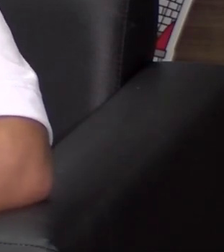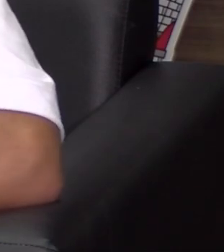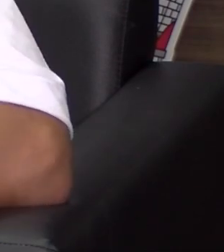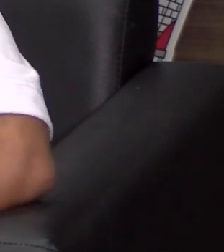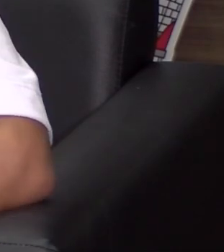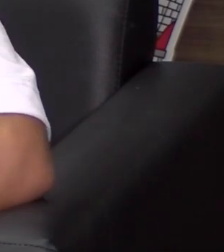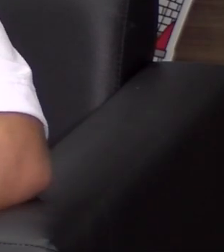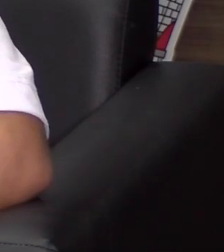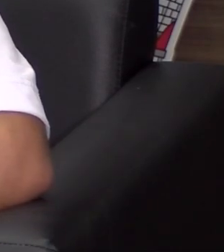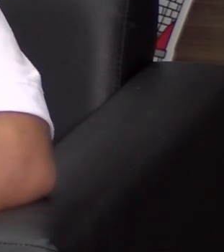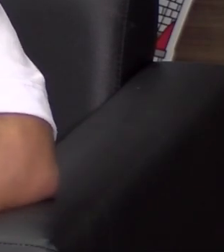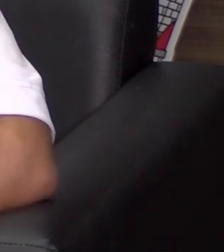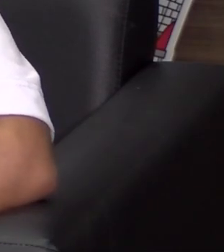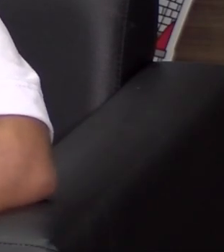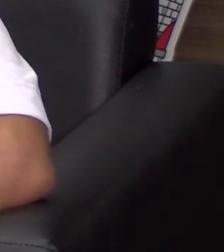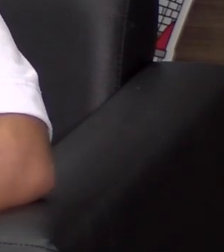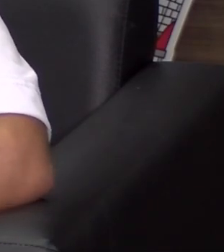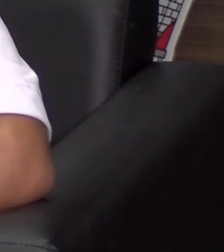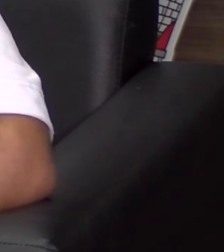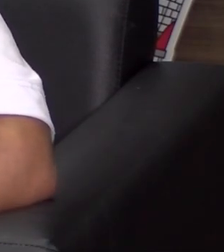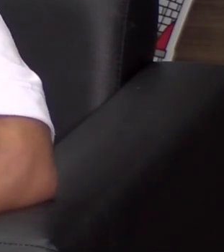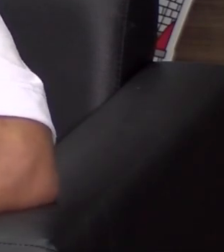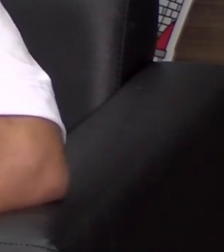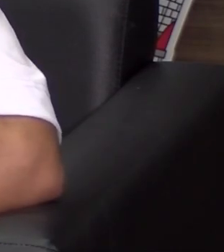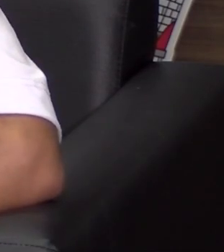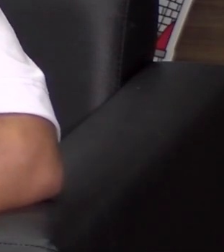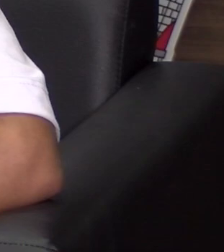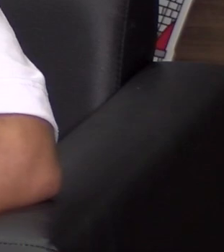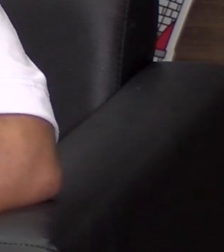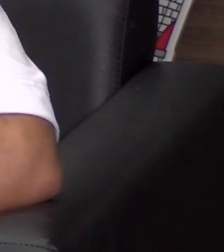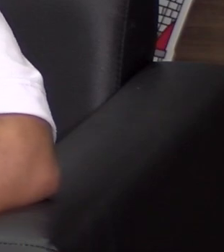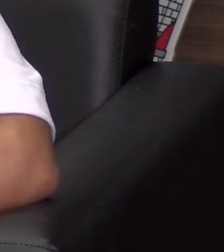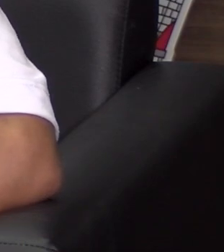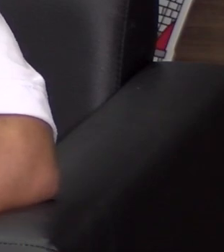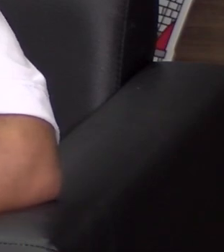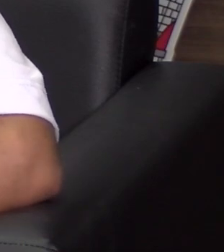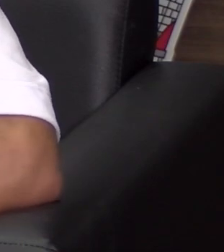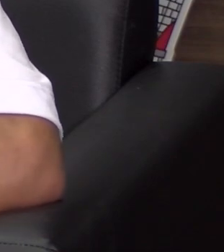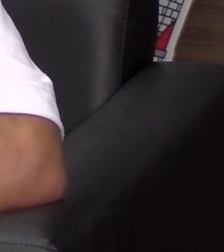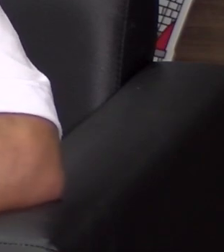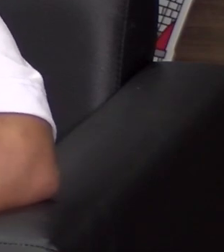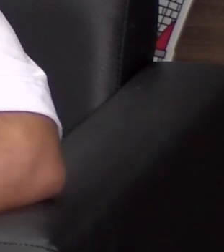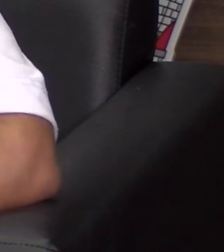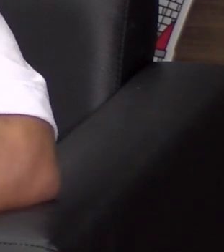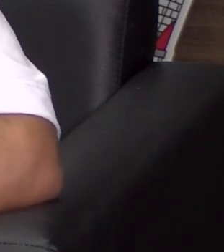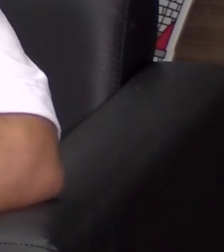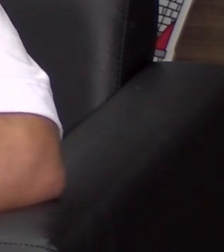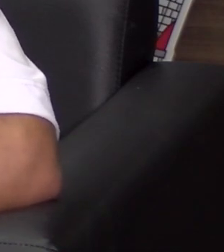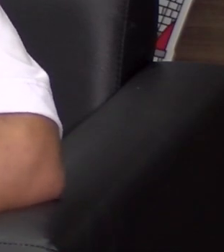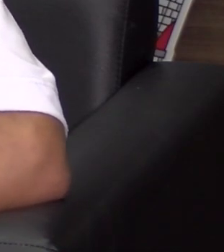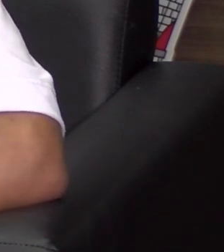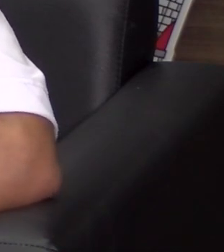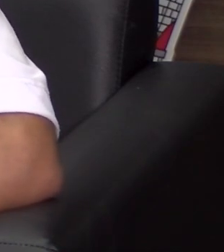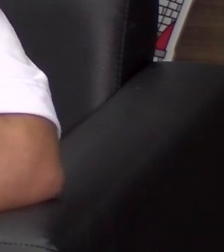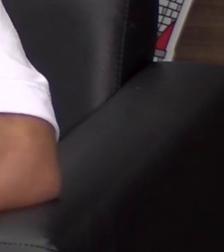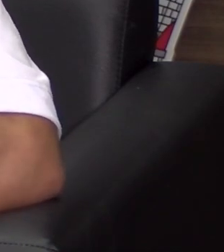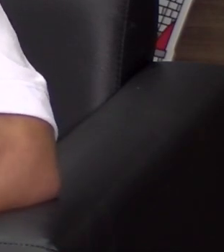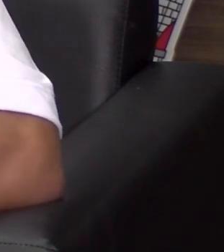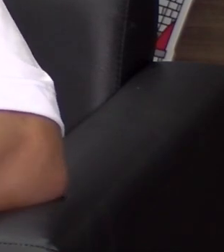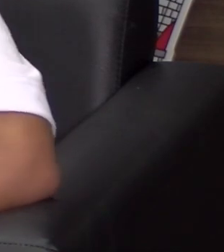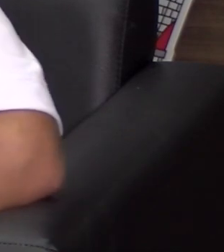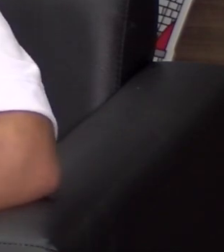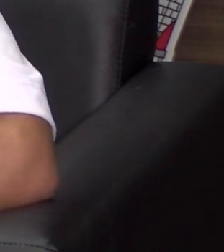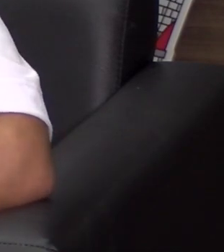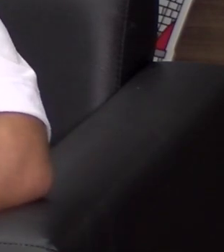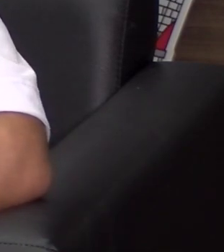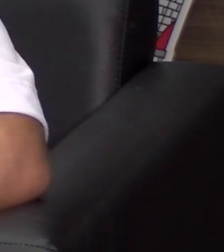algo necessário, é algo útil. A gente vai gastar muito agora, mas ar-condicionados, computador, essas coisas são coisas que